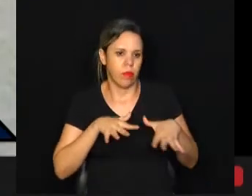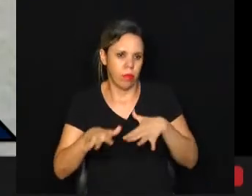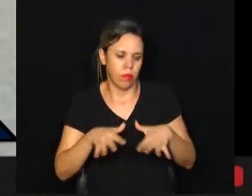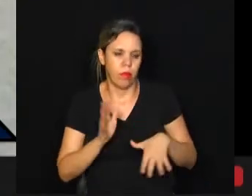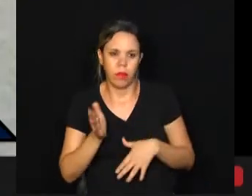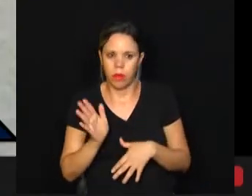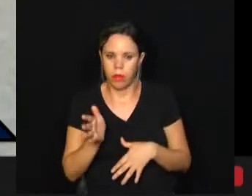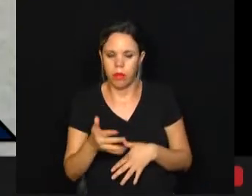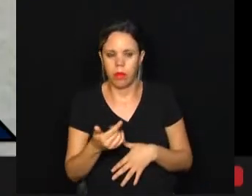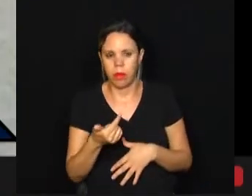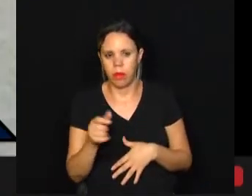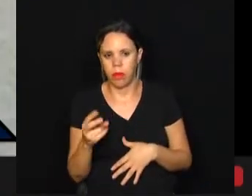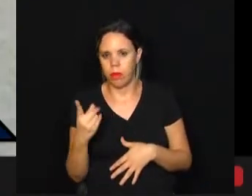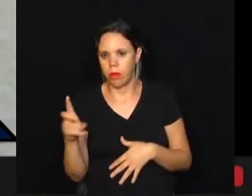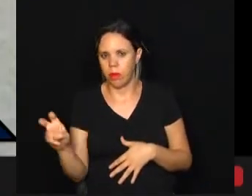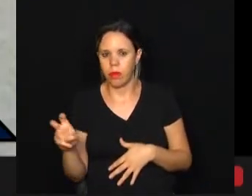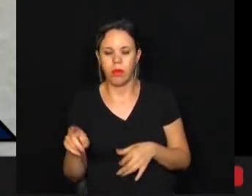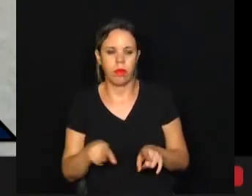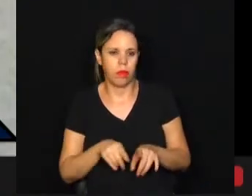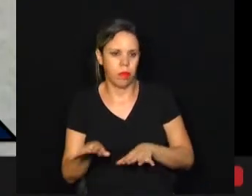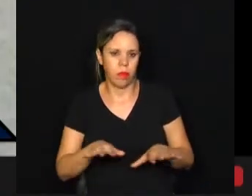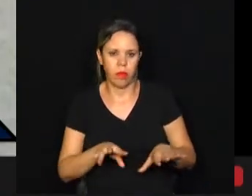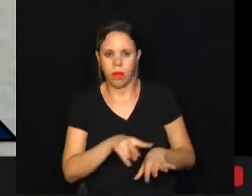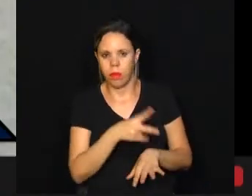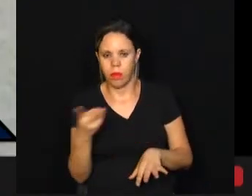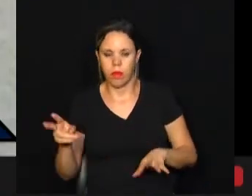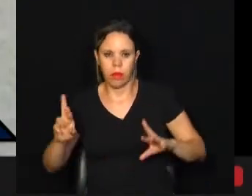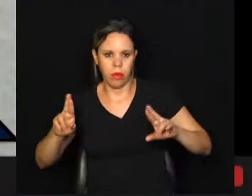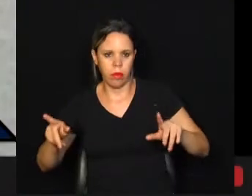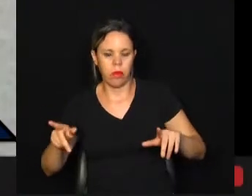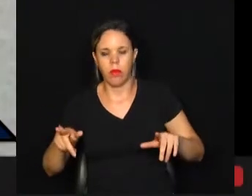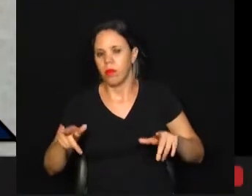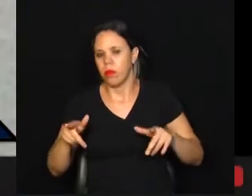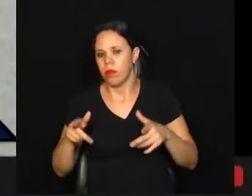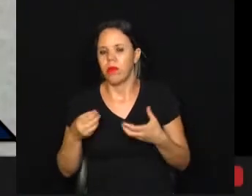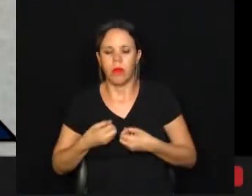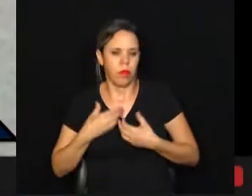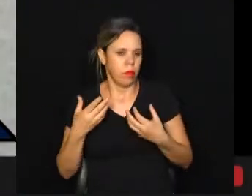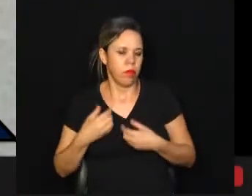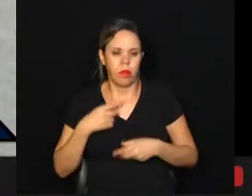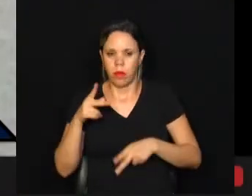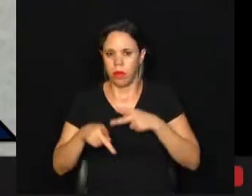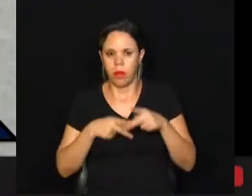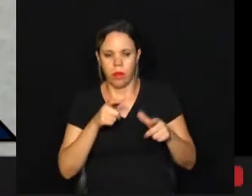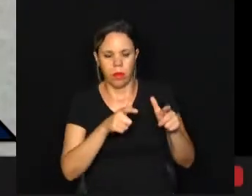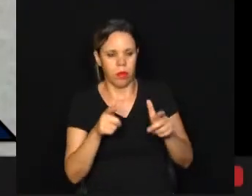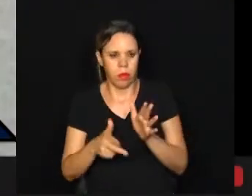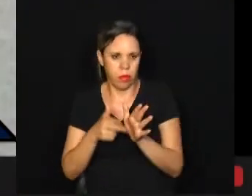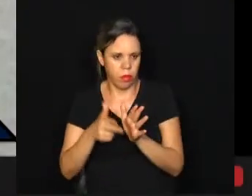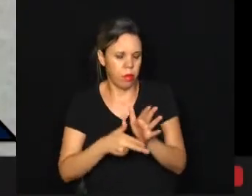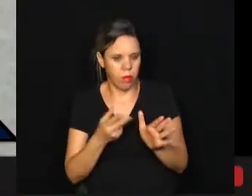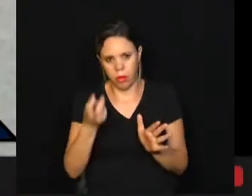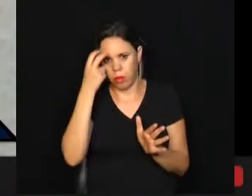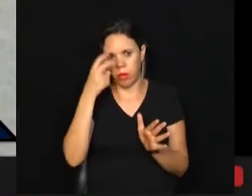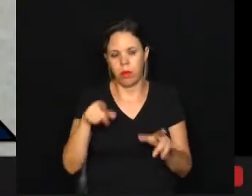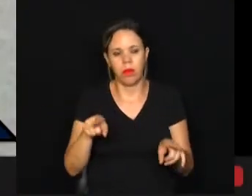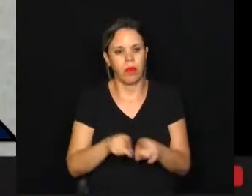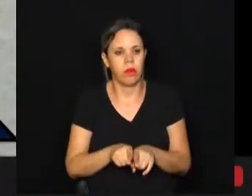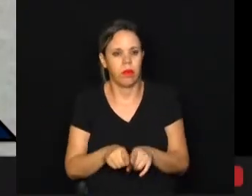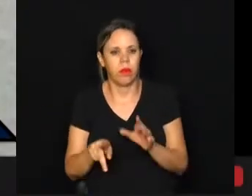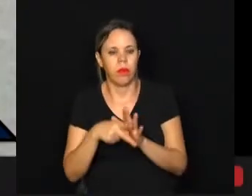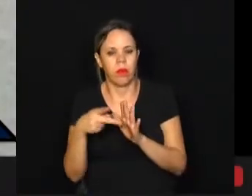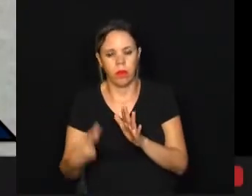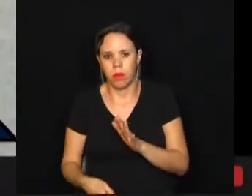já desde 2015, um movimento contrário na expressão popular. Então, locais como a Estação Cultura, como o próprio Centro